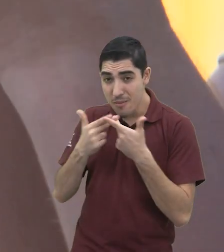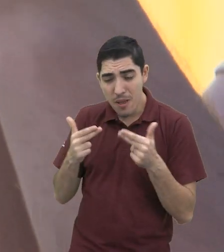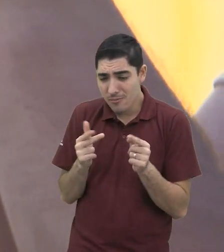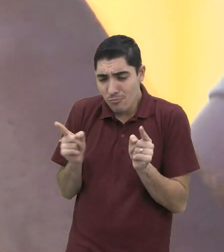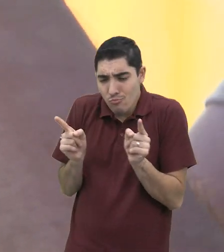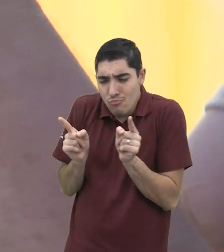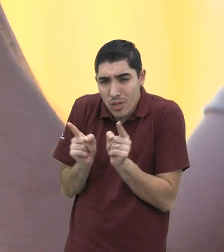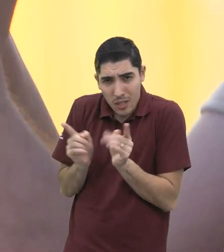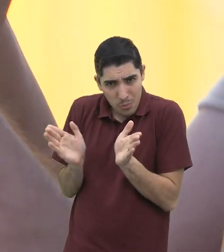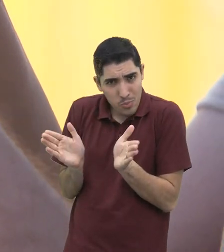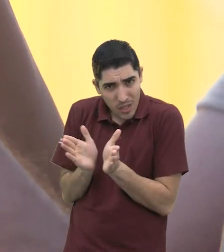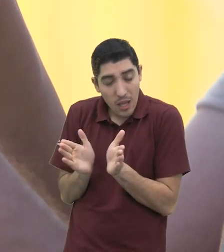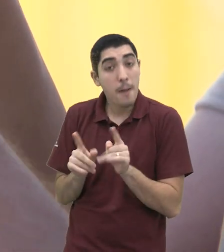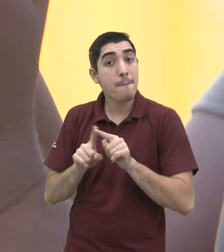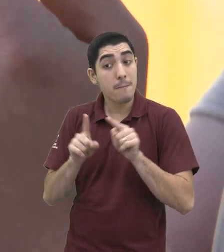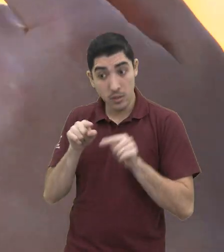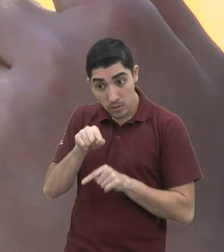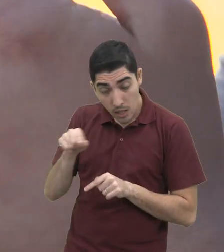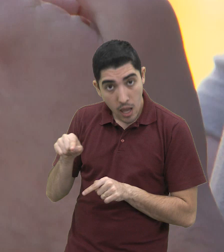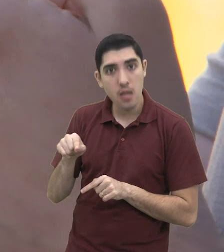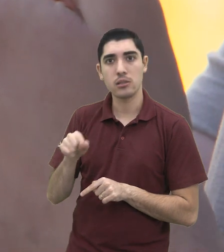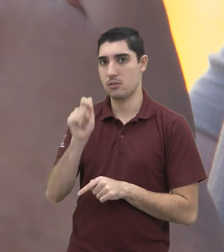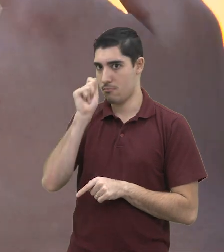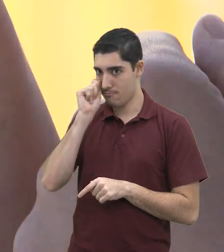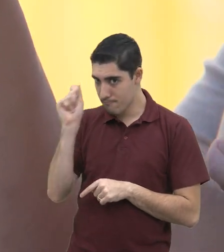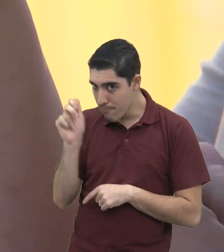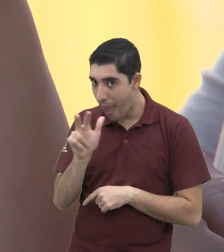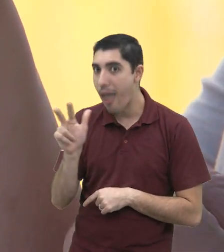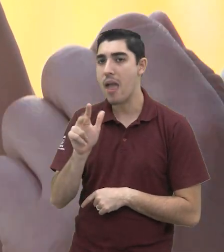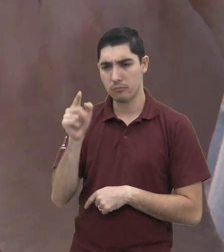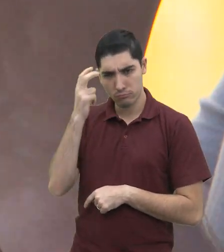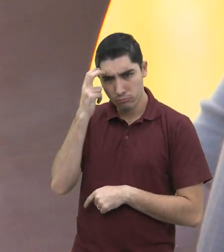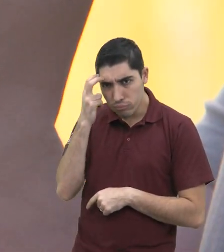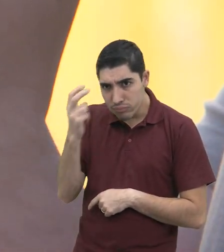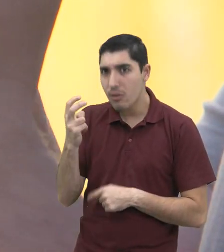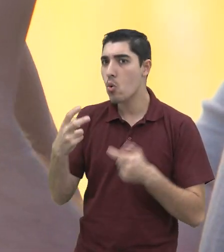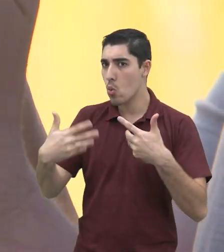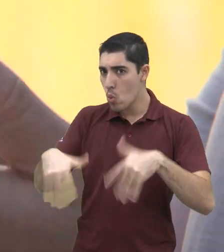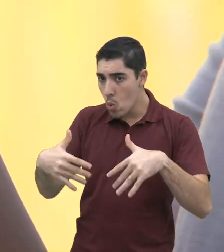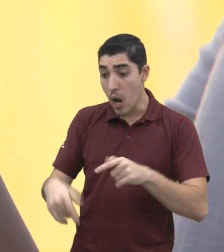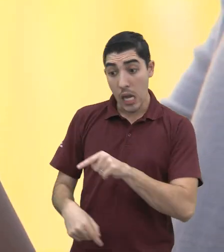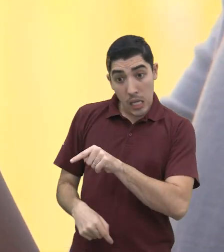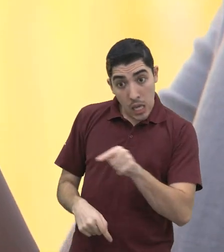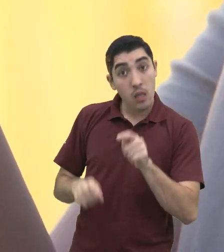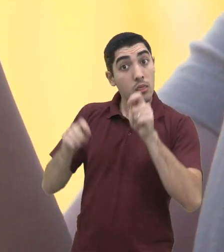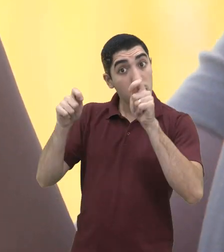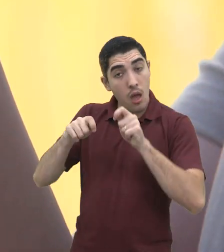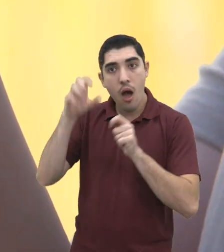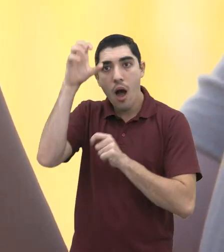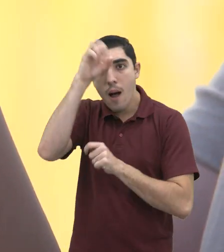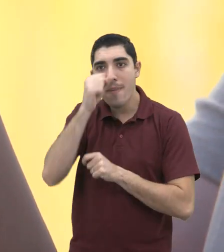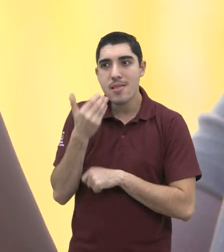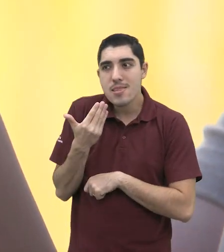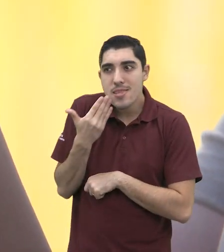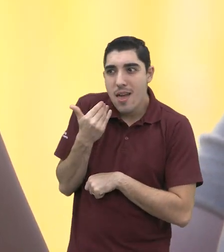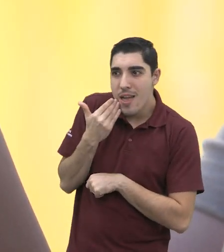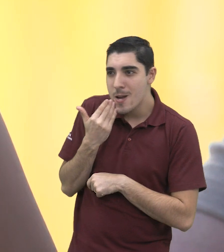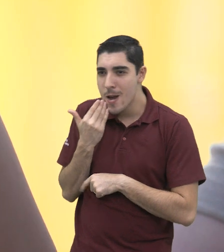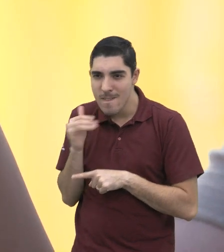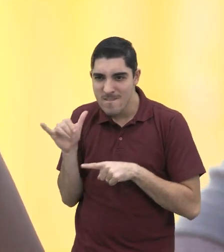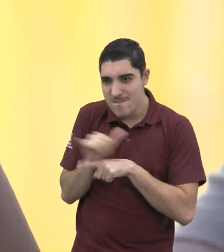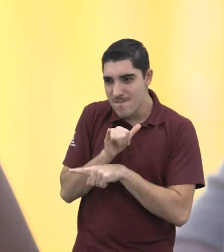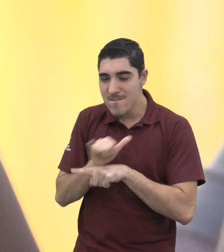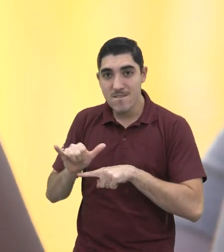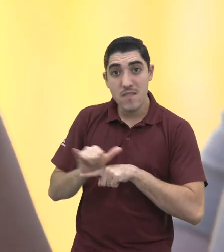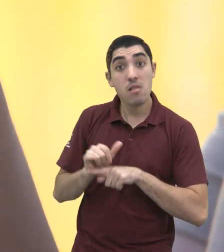esses bichinhos, por menores que eles sejam, são sim muito espertos, muito inteligentes e todos eles podem inclusive aprender truques,